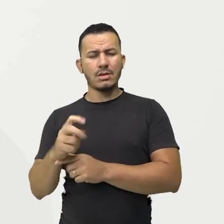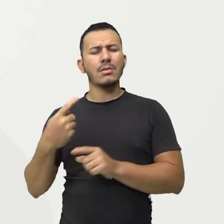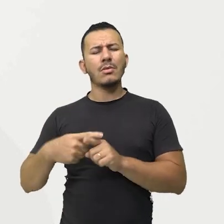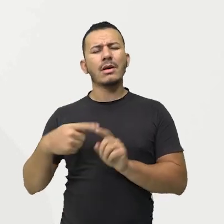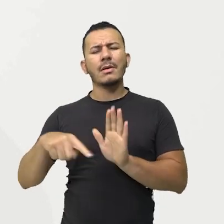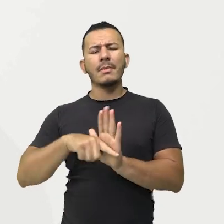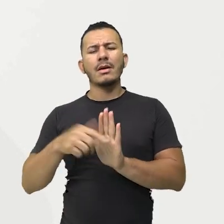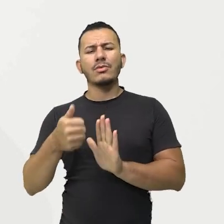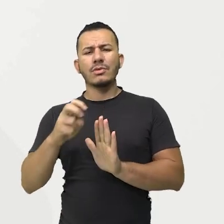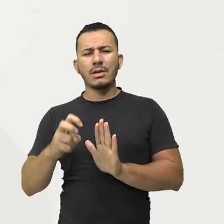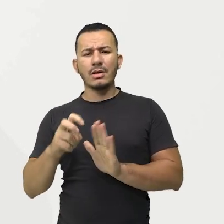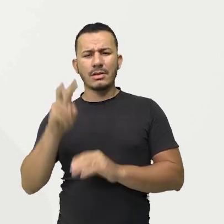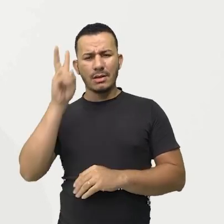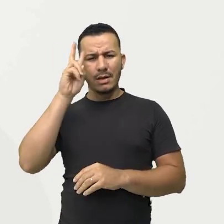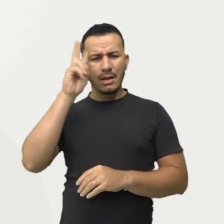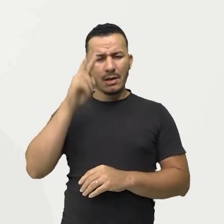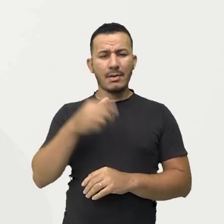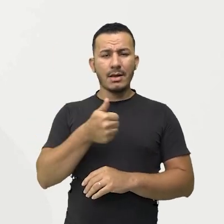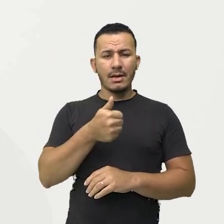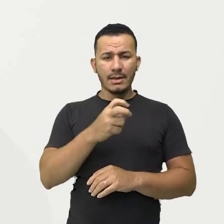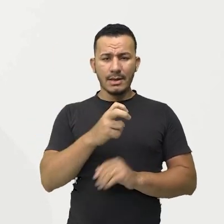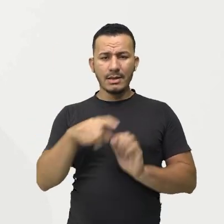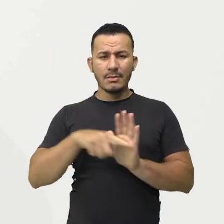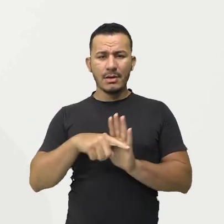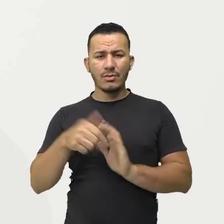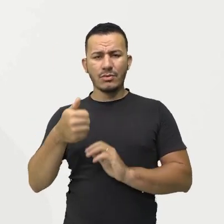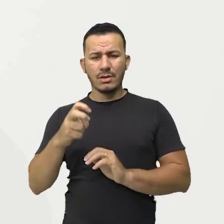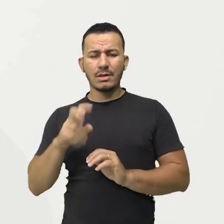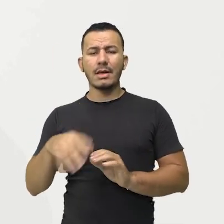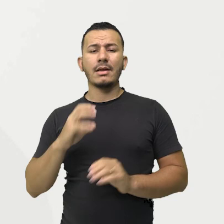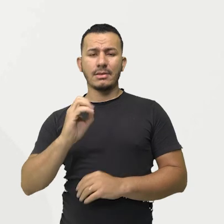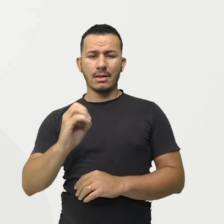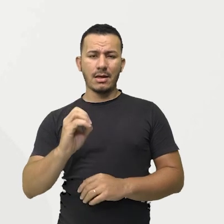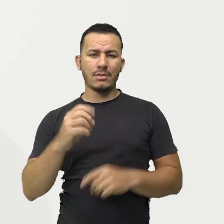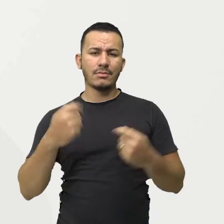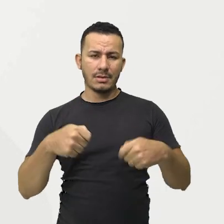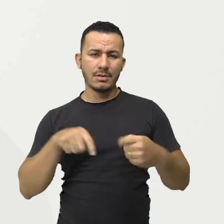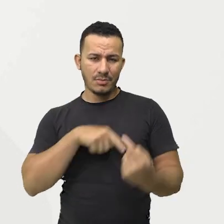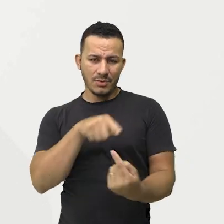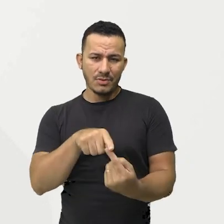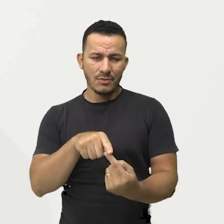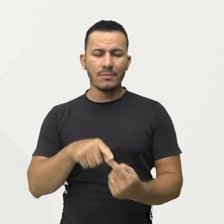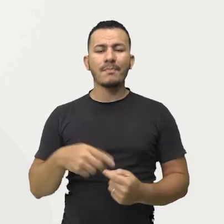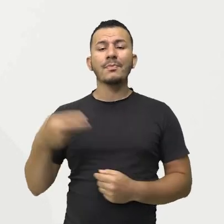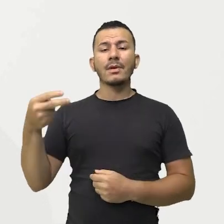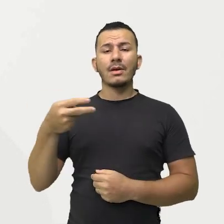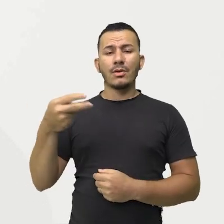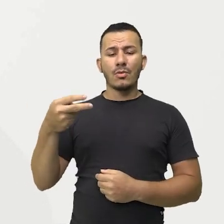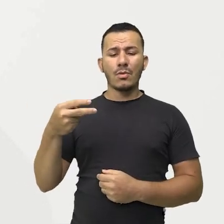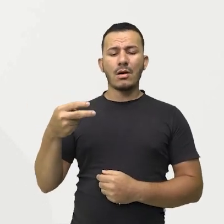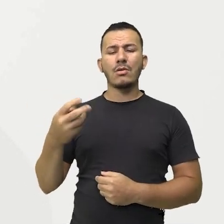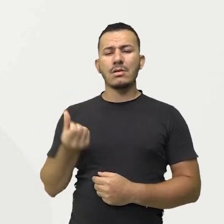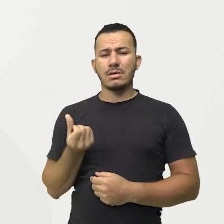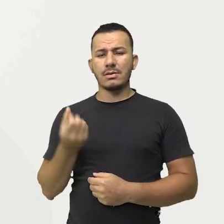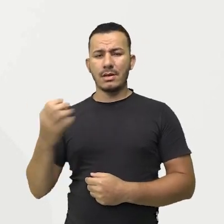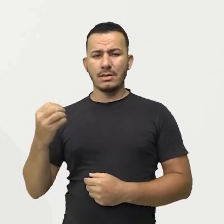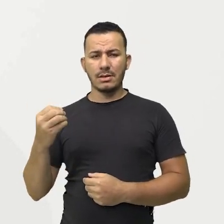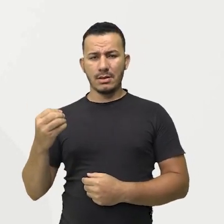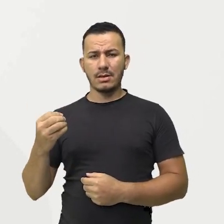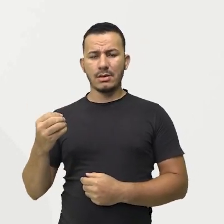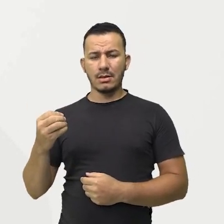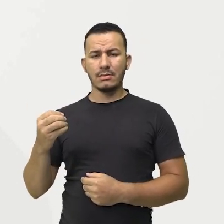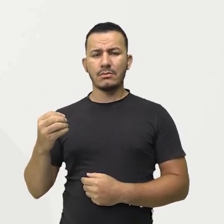menos 15? Porque se eu tirar 15, vai dar 0, que é o nosso objetivo, né? Igual a 60